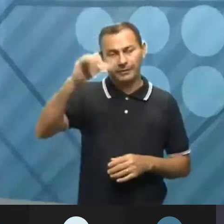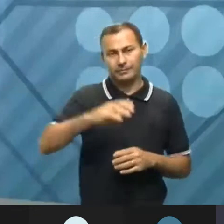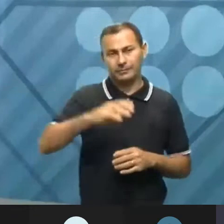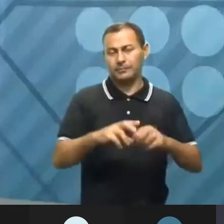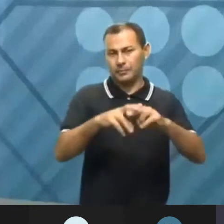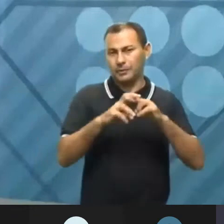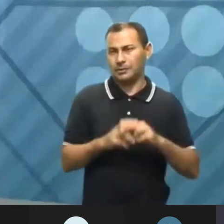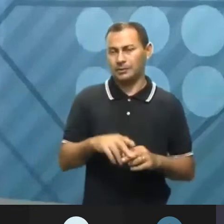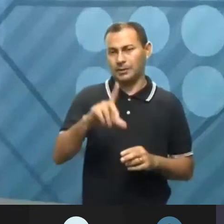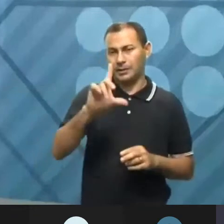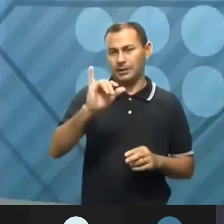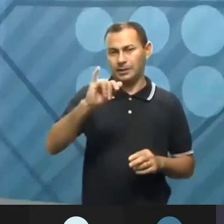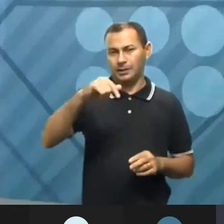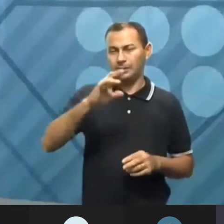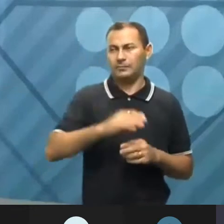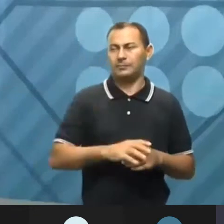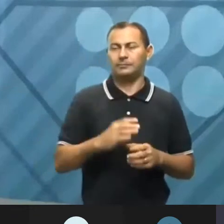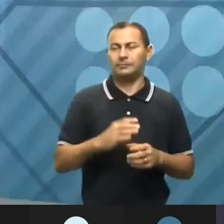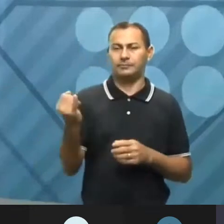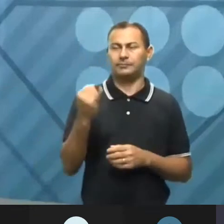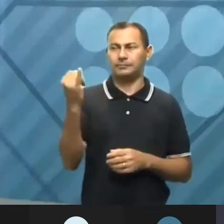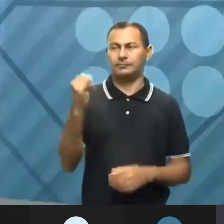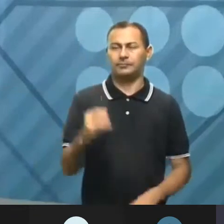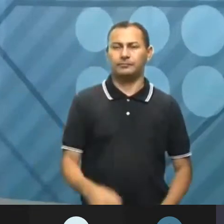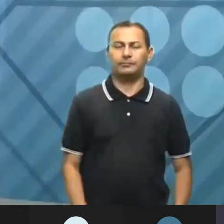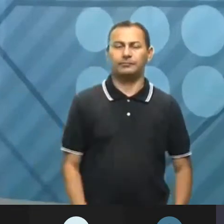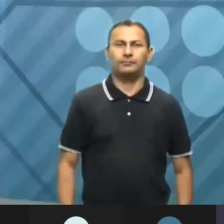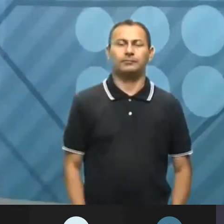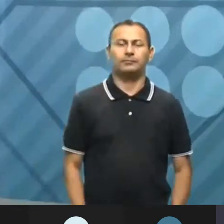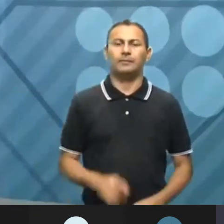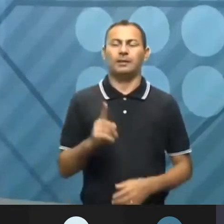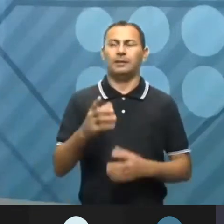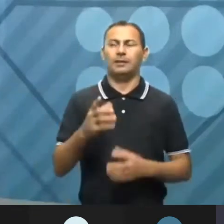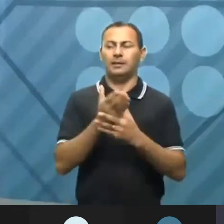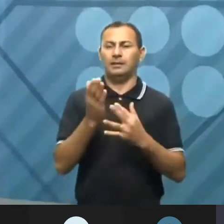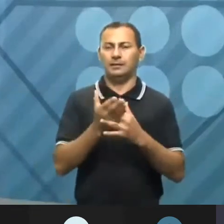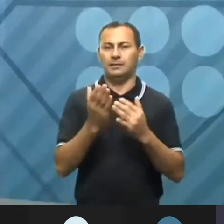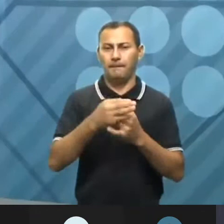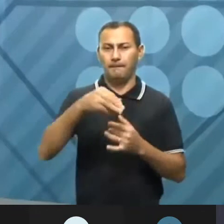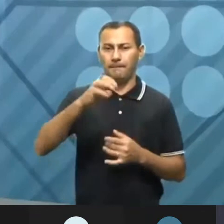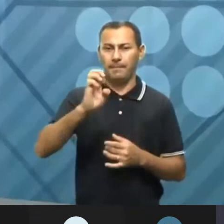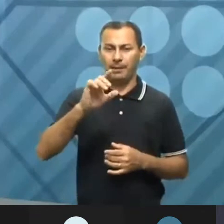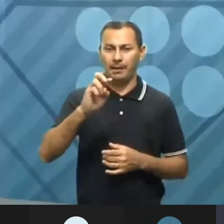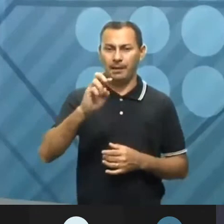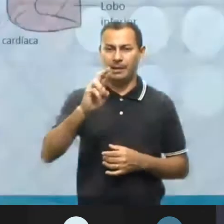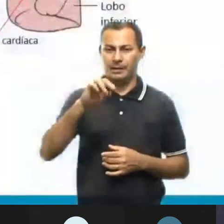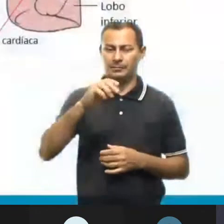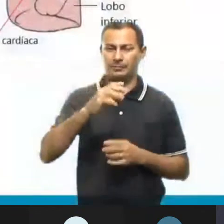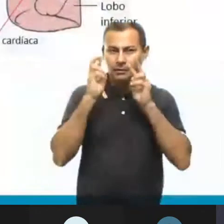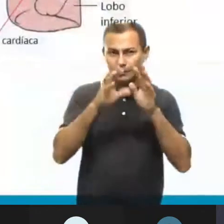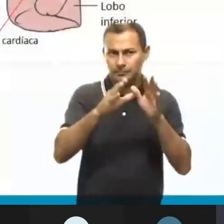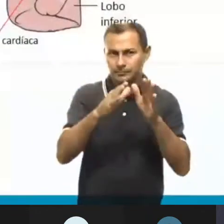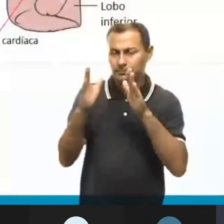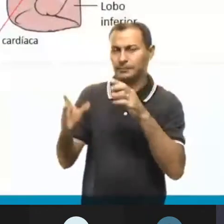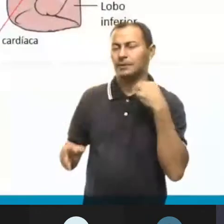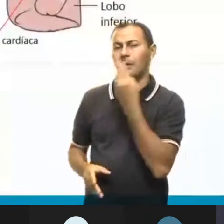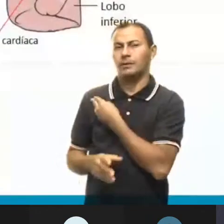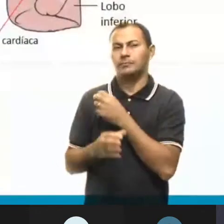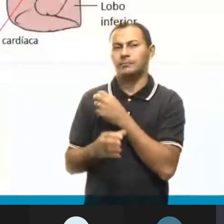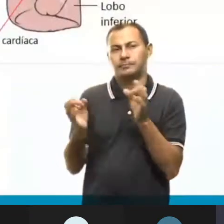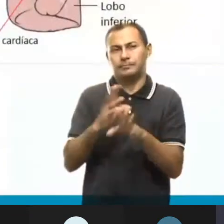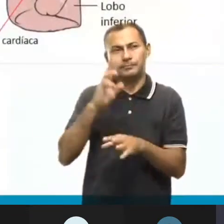essas membranas. Por isso que esse líquido ele é extremamente importante ali entre essas membranas. Voltando lá no nosso esquema, só